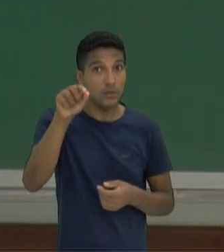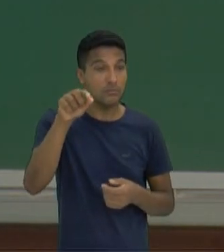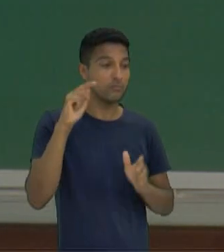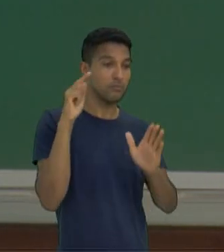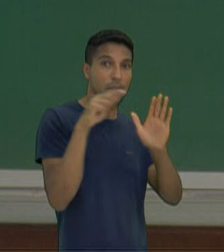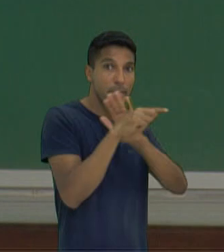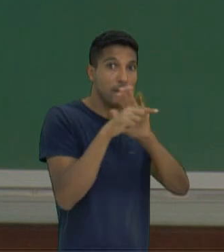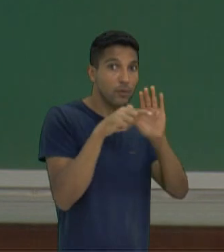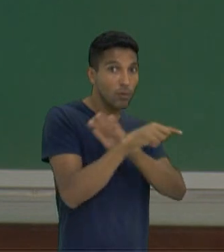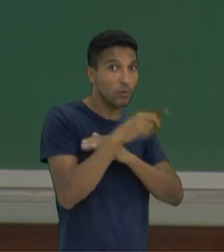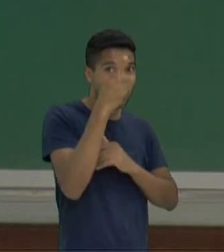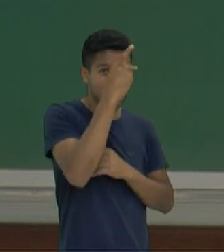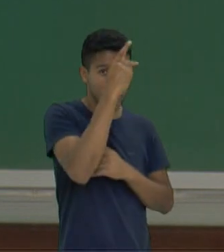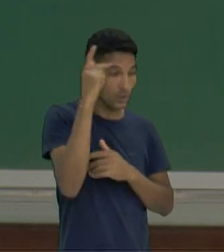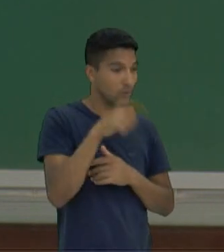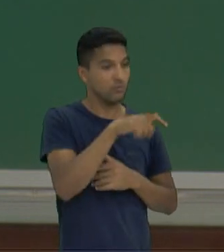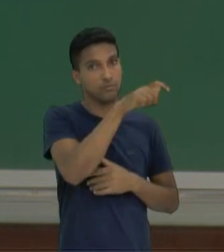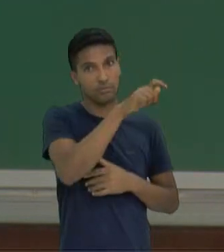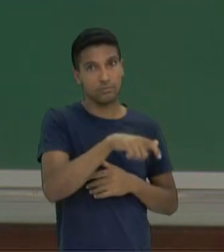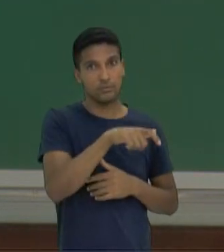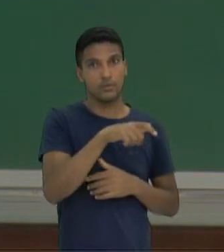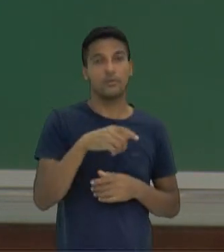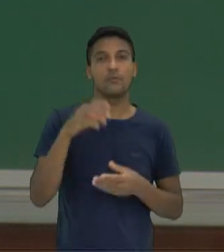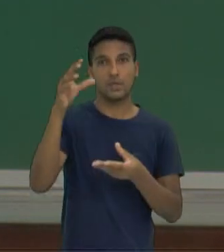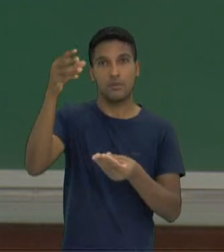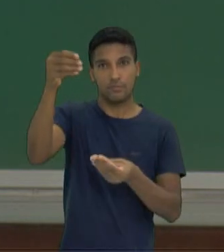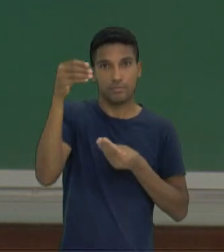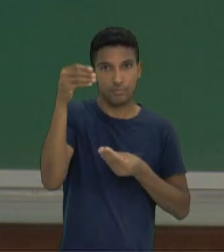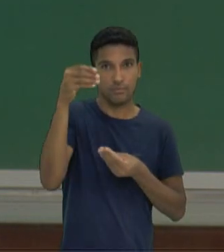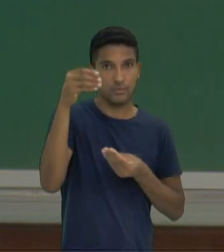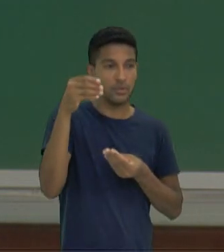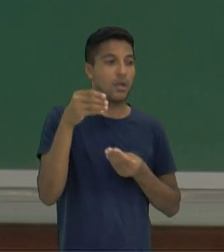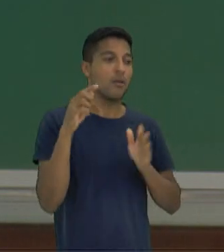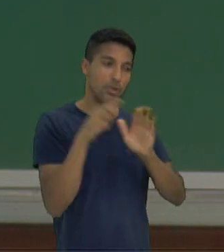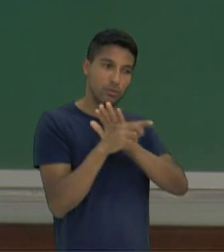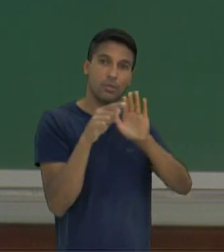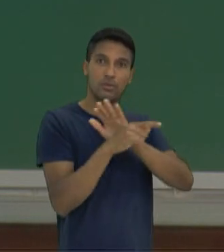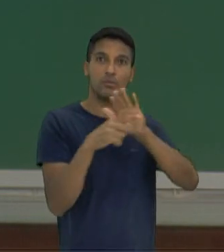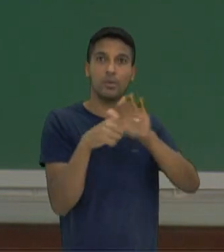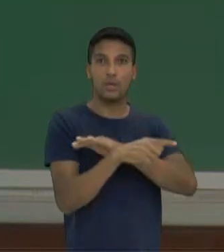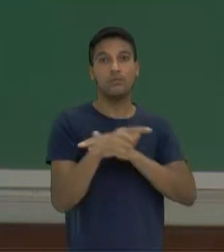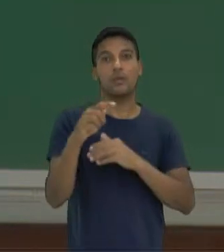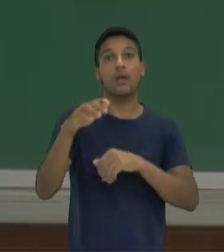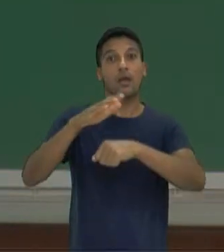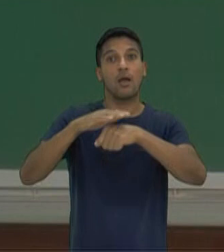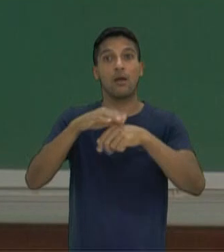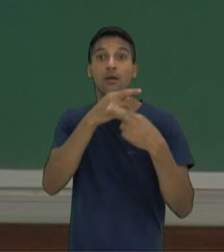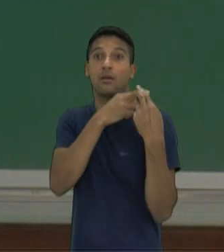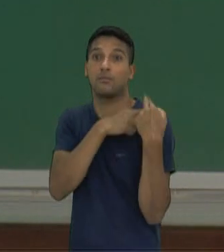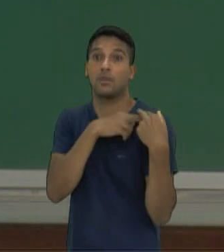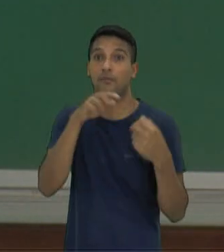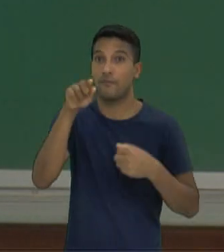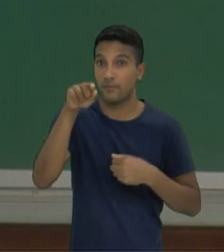uma dúvida, você pode colocar essa réplica na sequência de uma resposta do seu